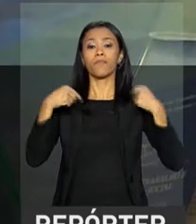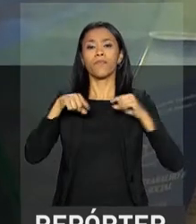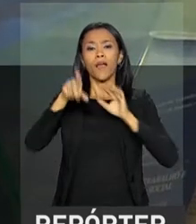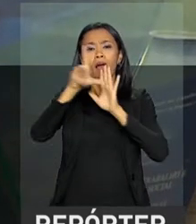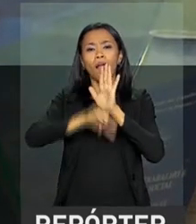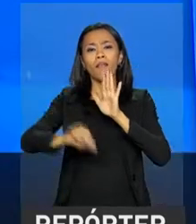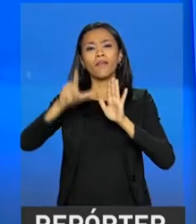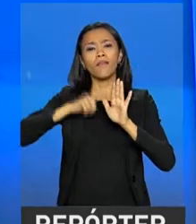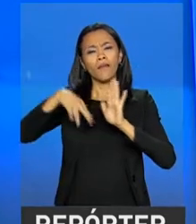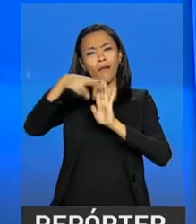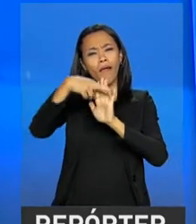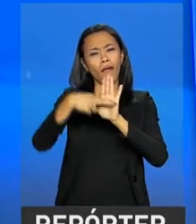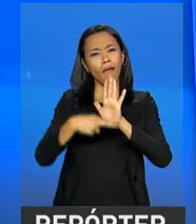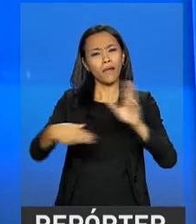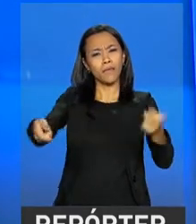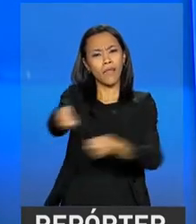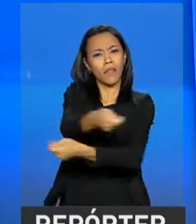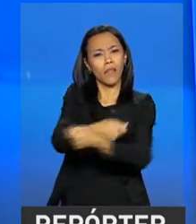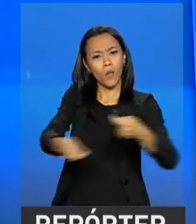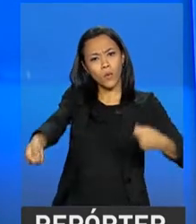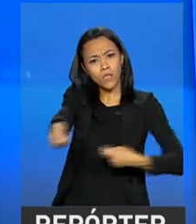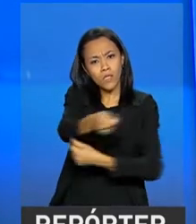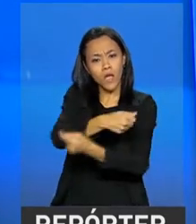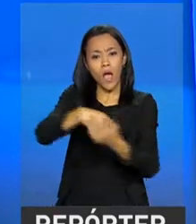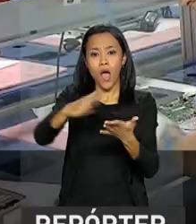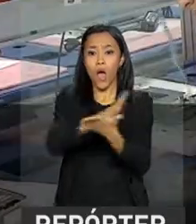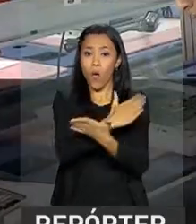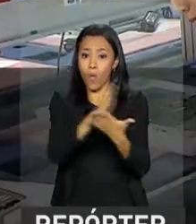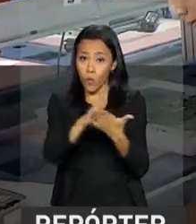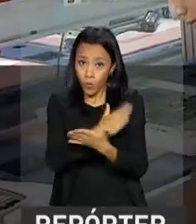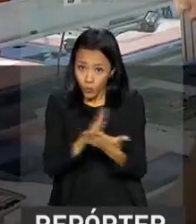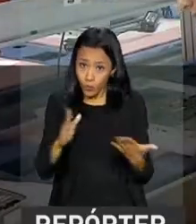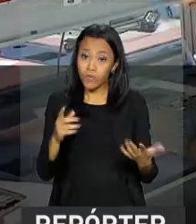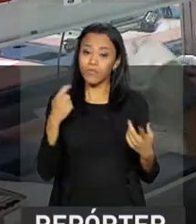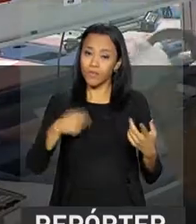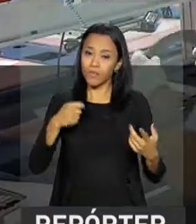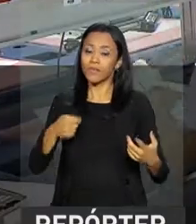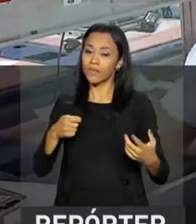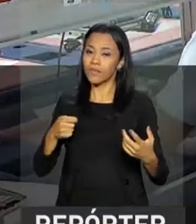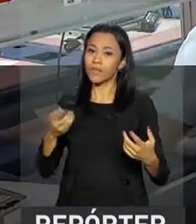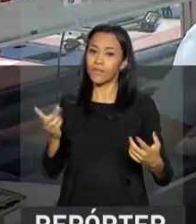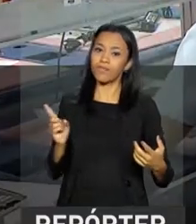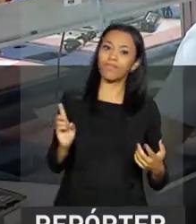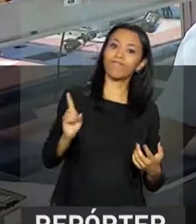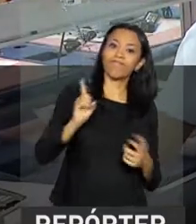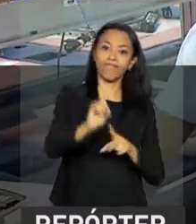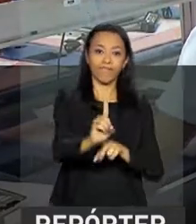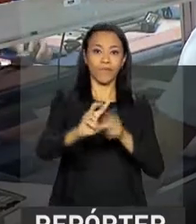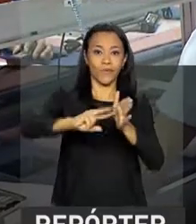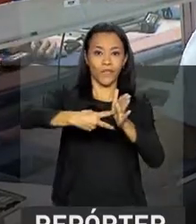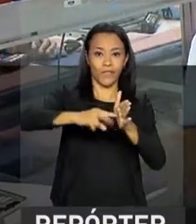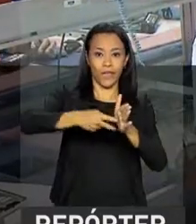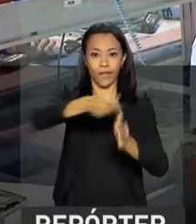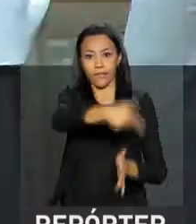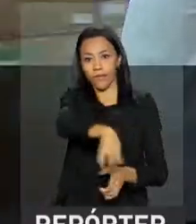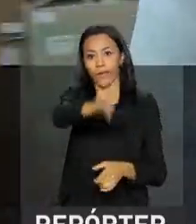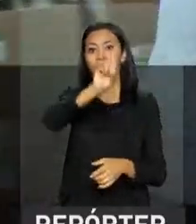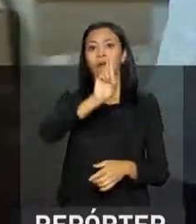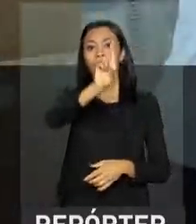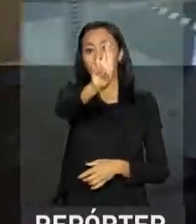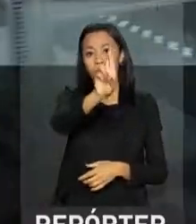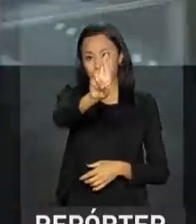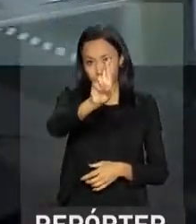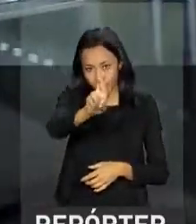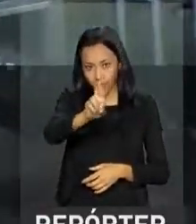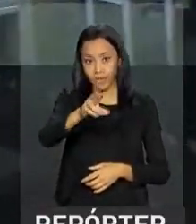negociação alguns itens só poderão ser tratados com a intermediação dos sindicatos que representam os trabalhadores como